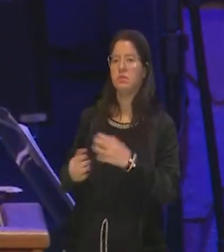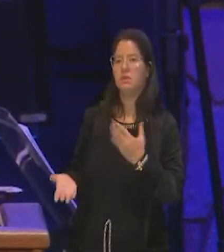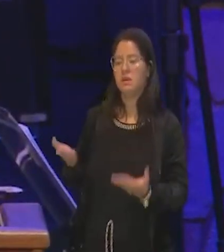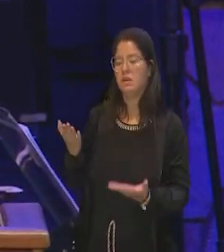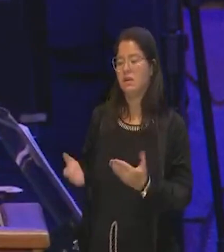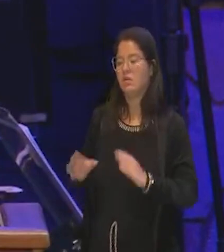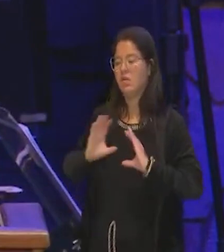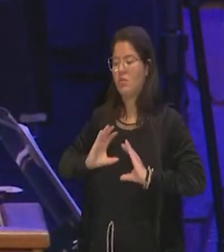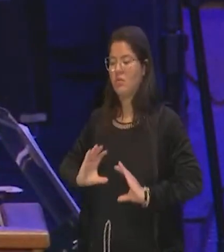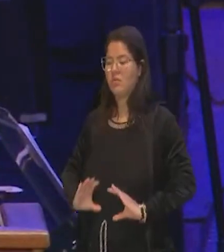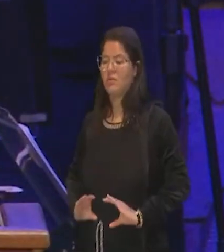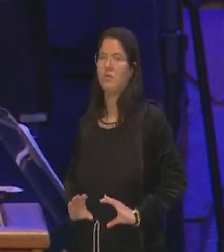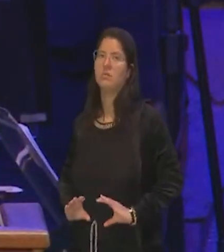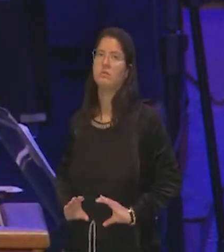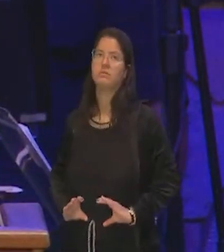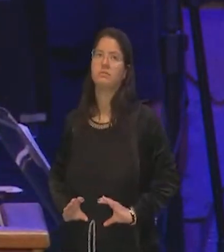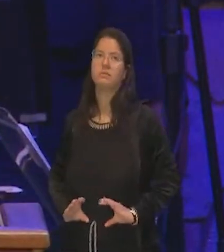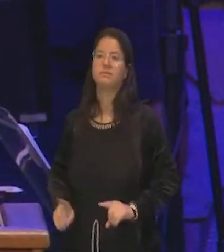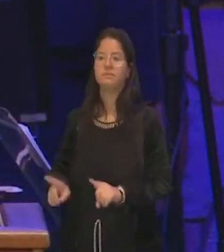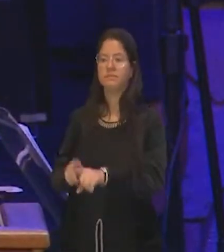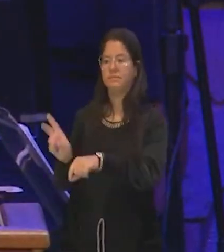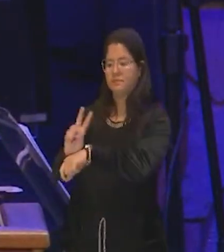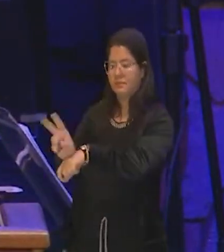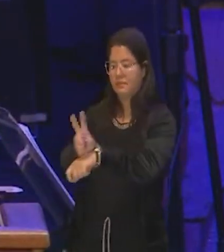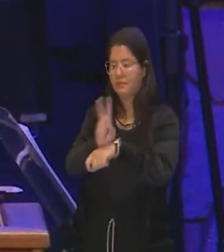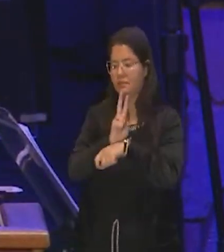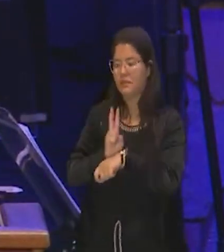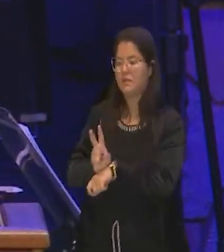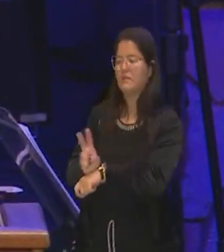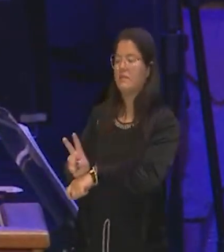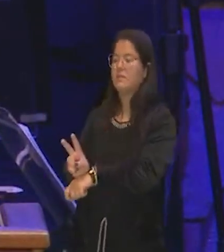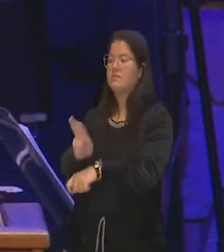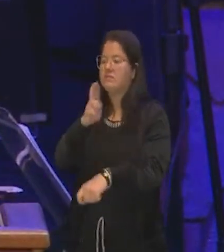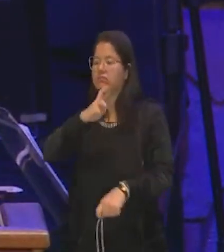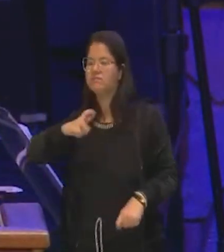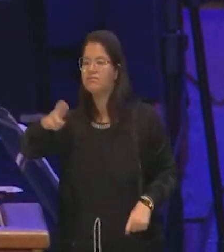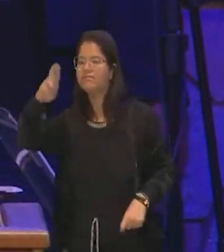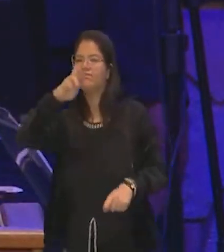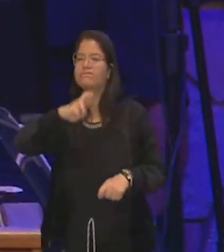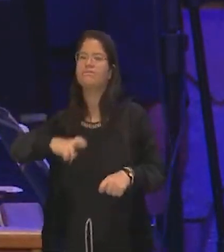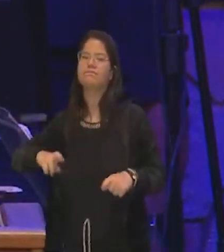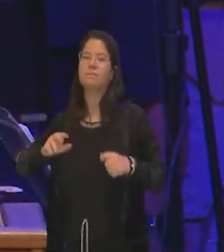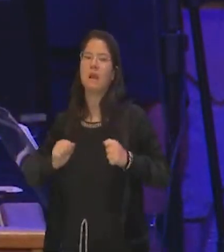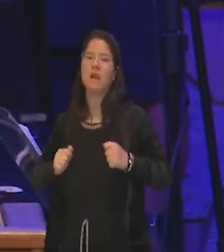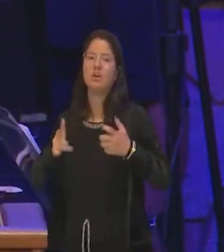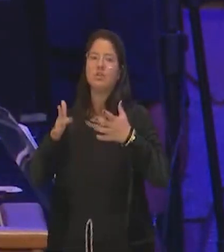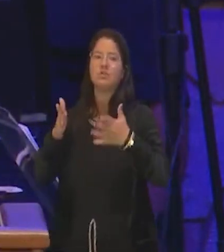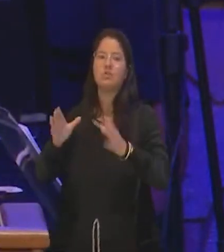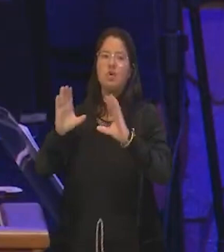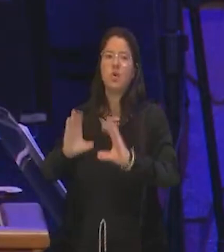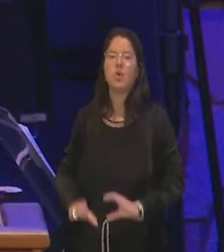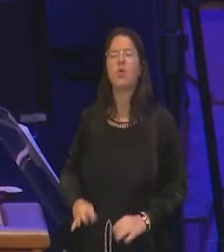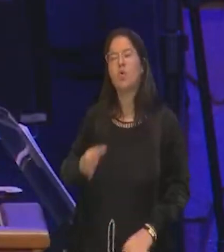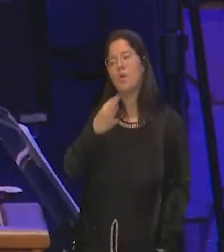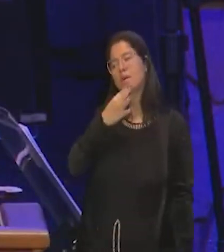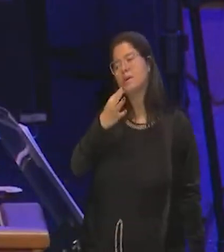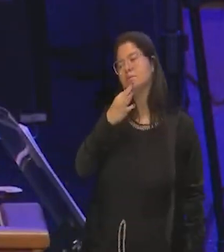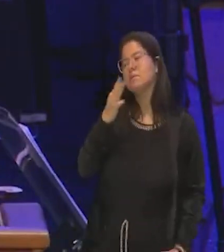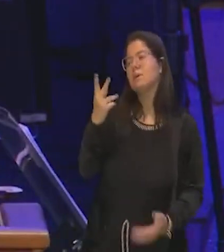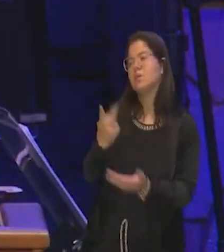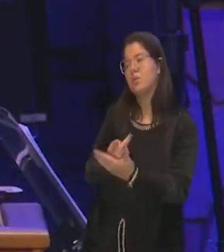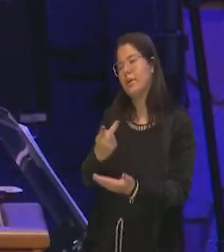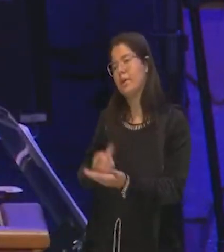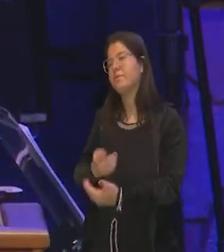conduta comportamental, de vigilância, de sensatez, de disciplina, conhecendo as suas falhas, conhecendo os